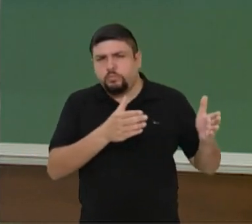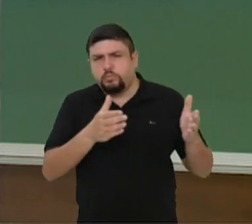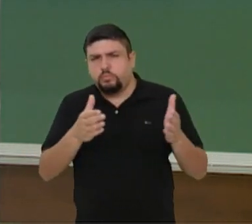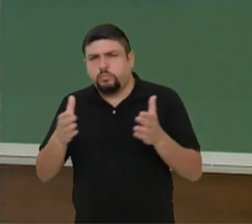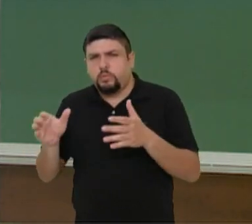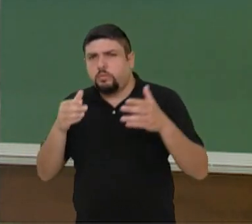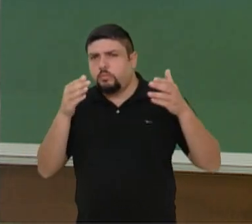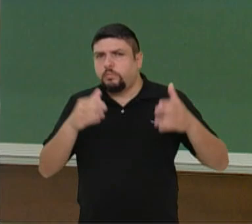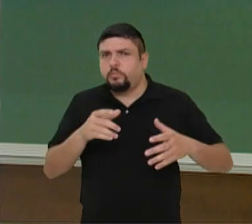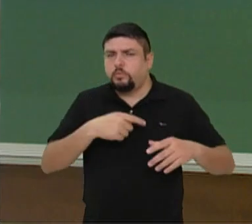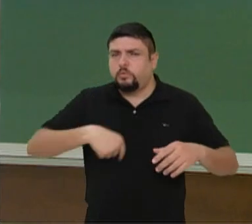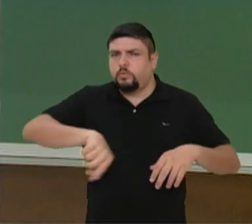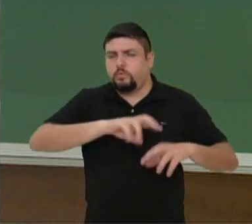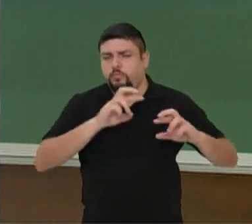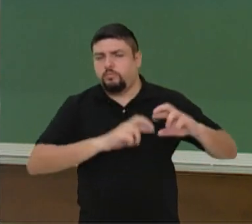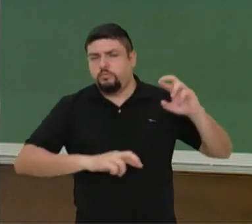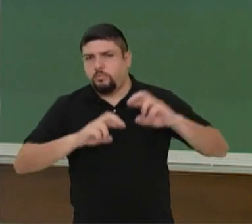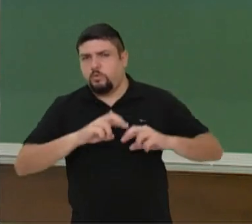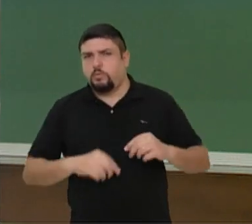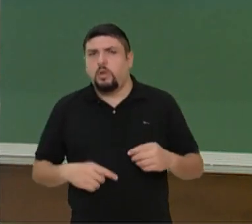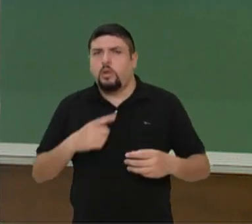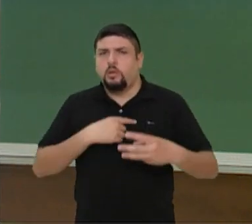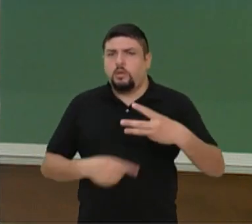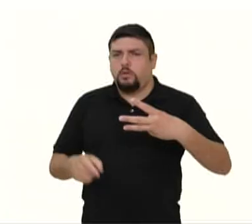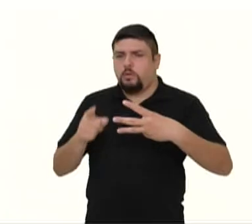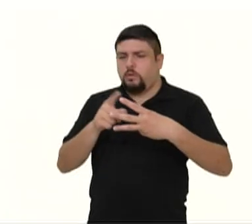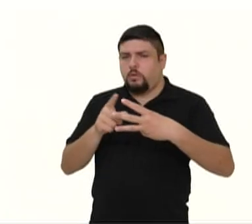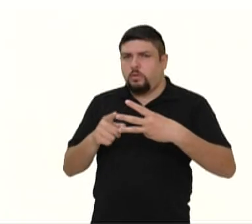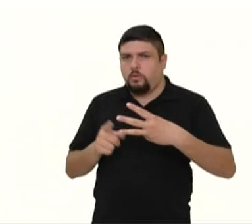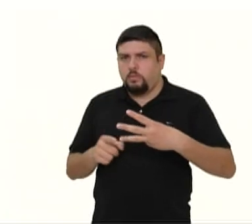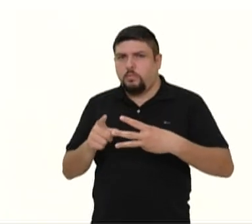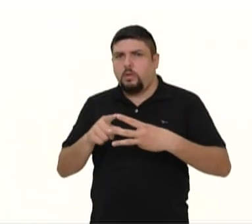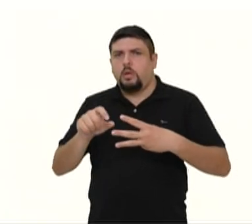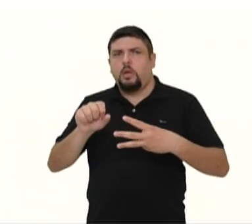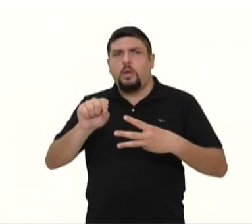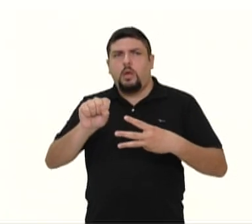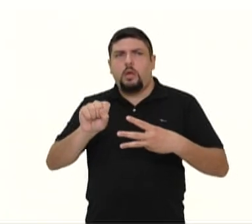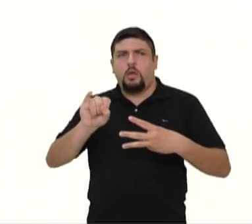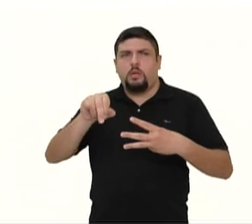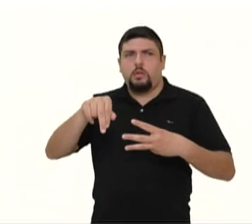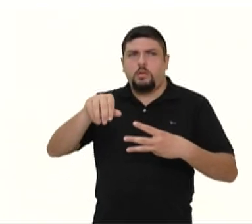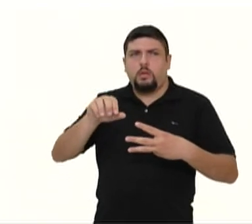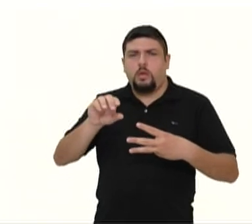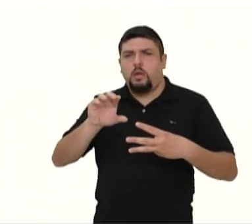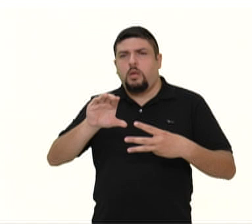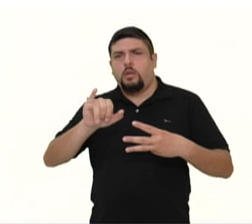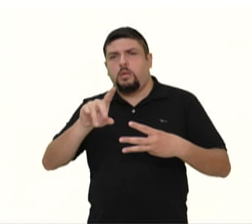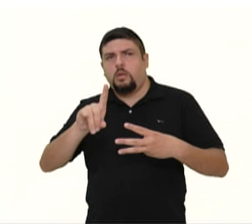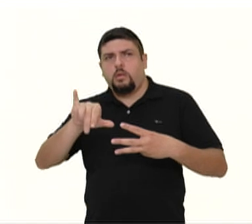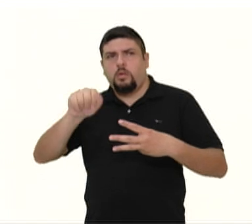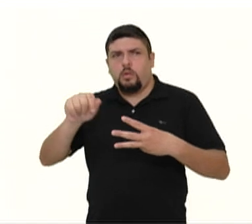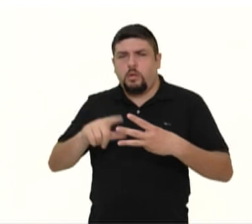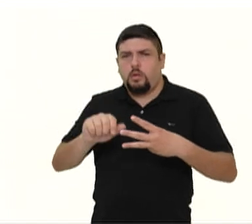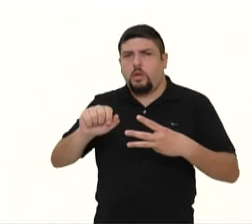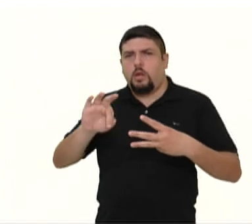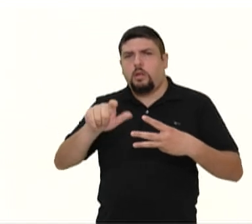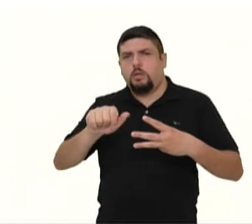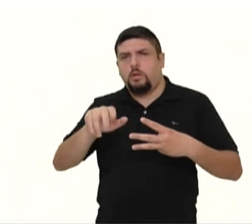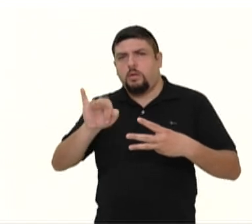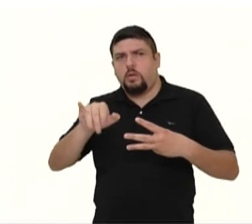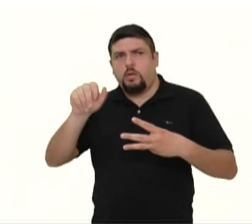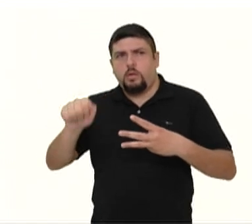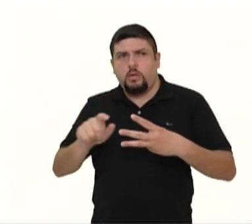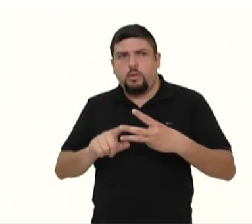O professor lembra aqui no slide 3 dessas companhias cinematográficas, a Cinédia, a Atlântida e a Cinedistri, né? E como eu havia falado,